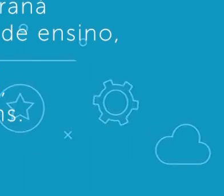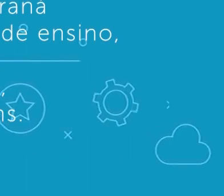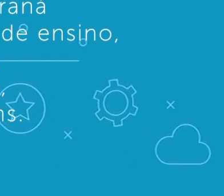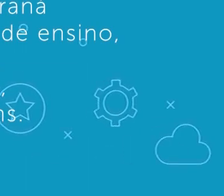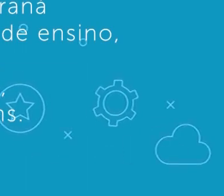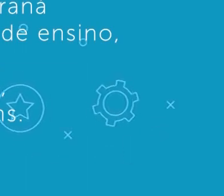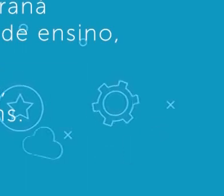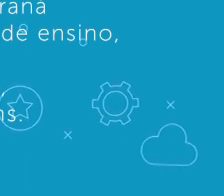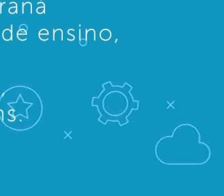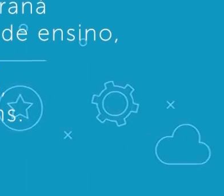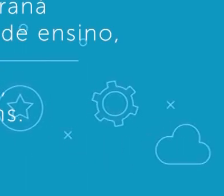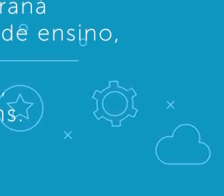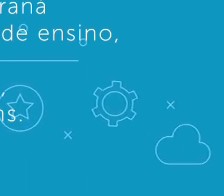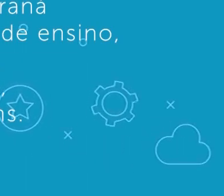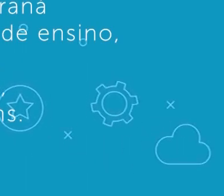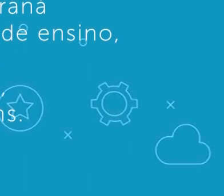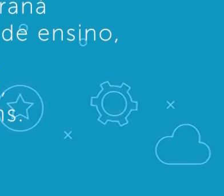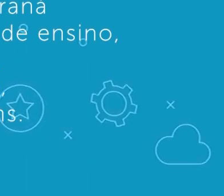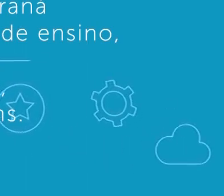Tchau!